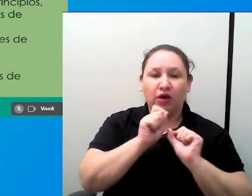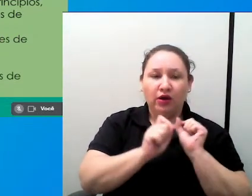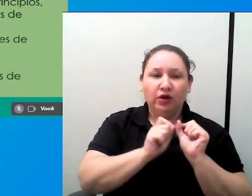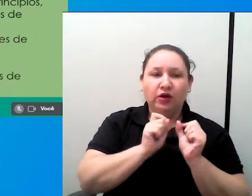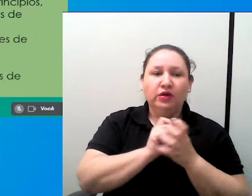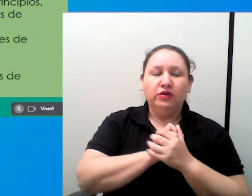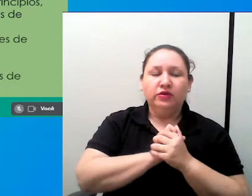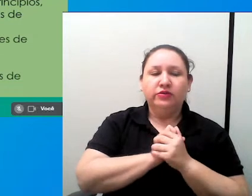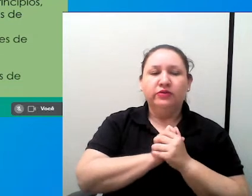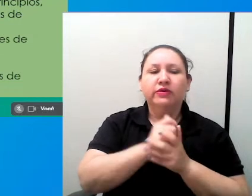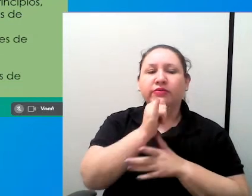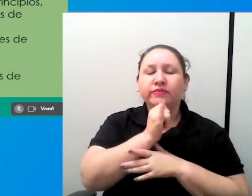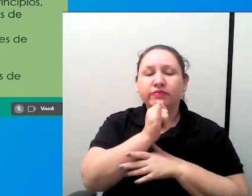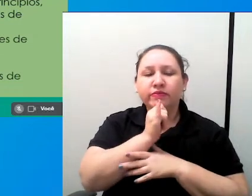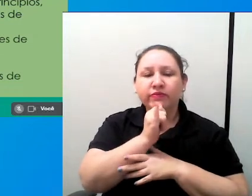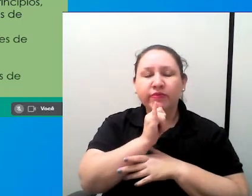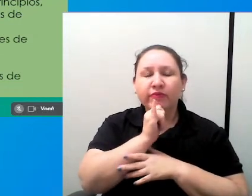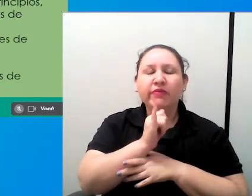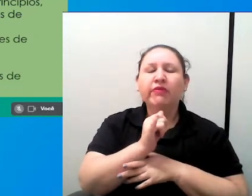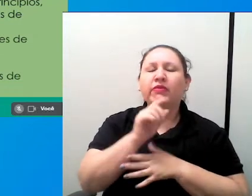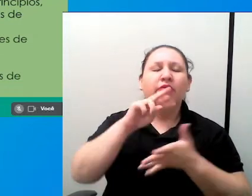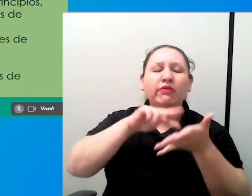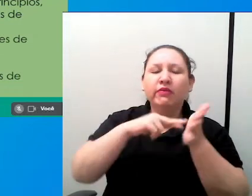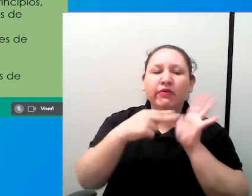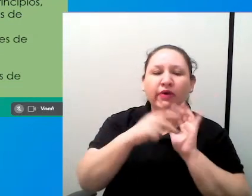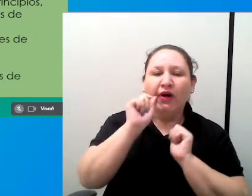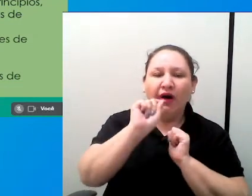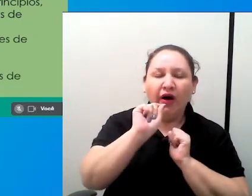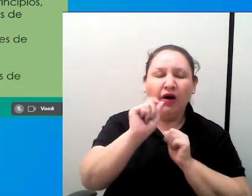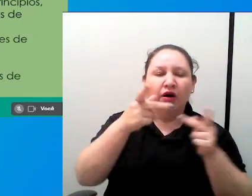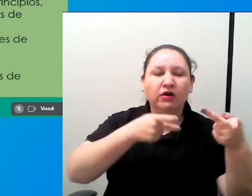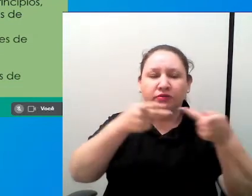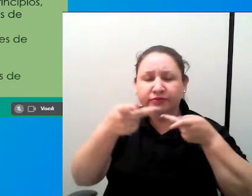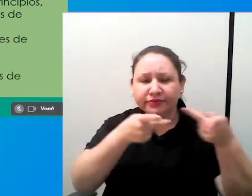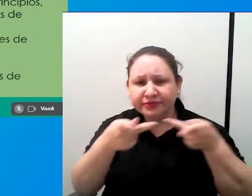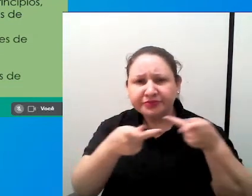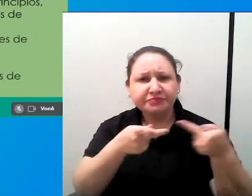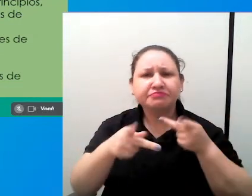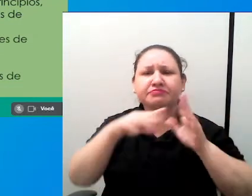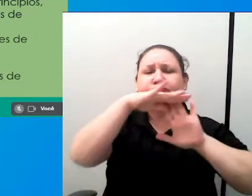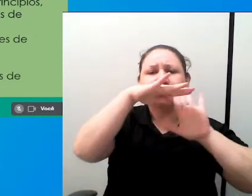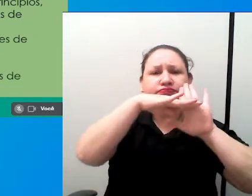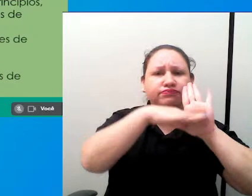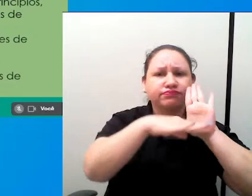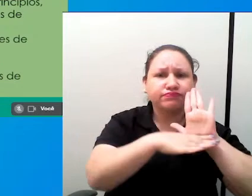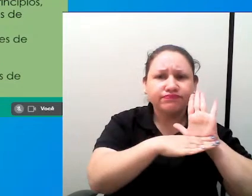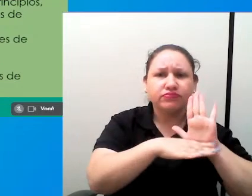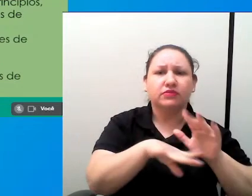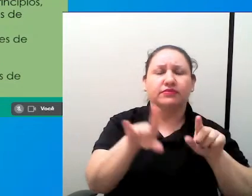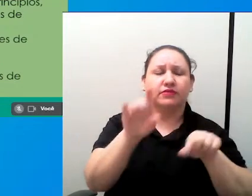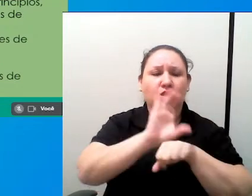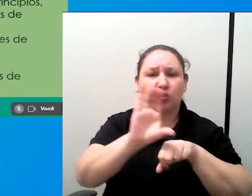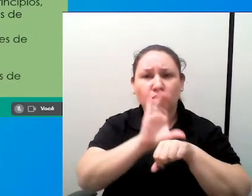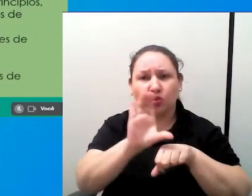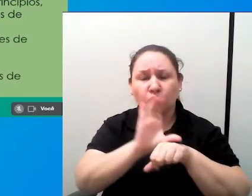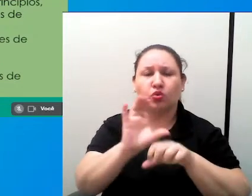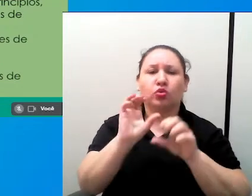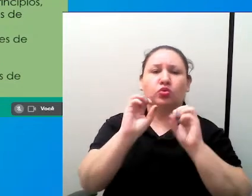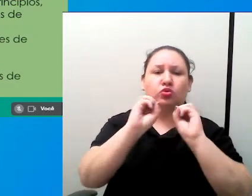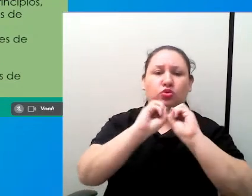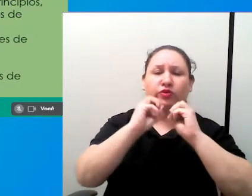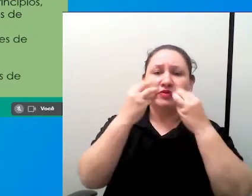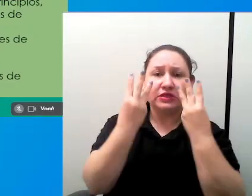como programas, então o que são programas, o que são projetos, cursos e oficinas,